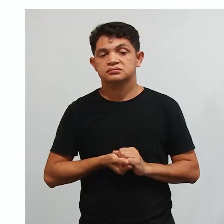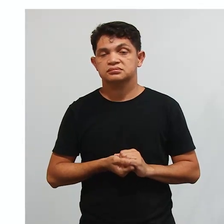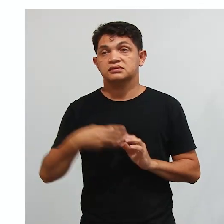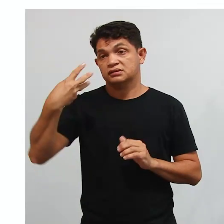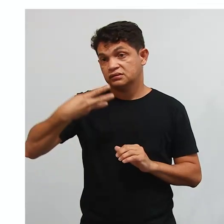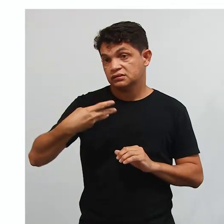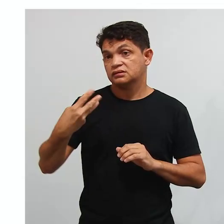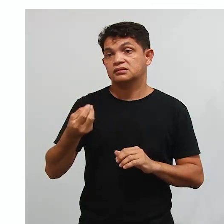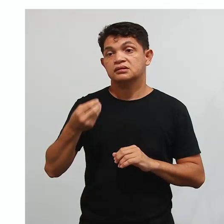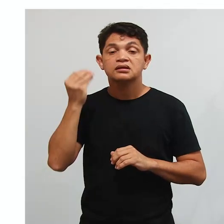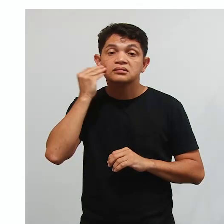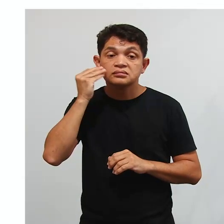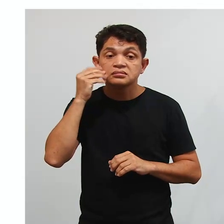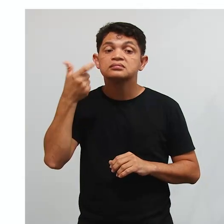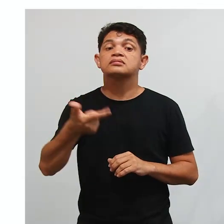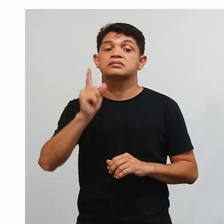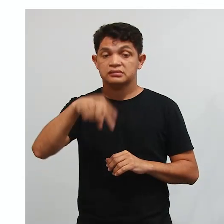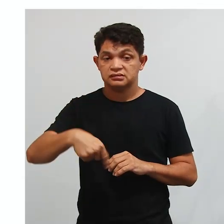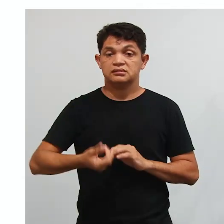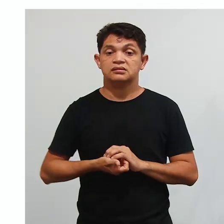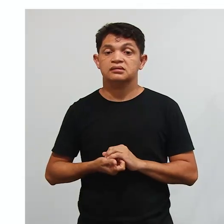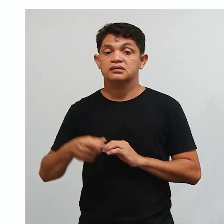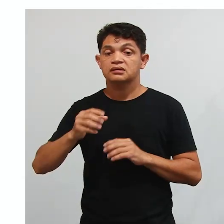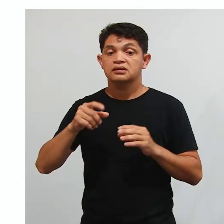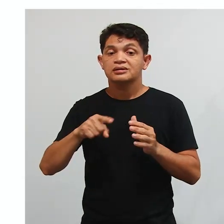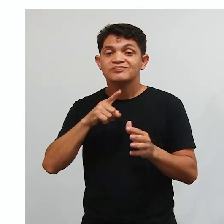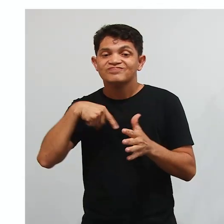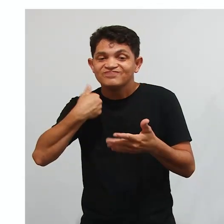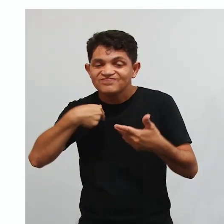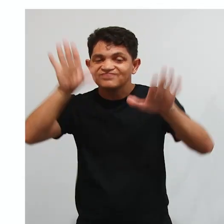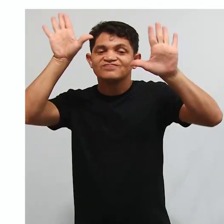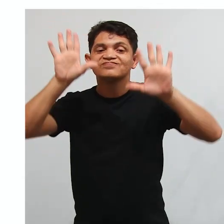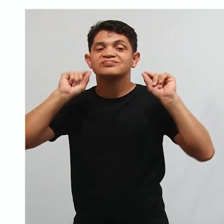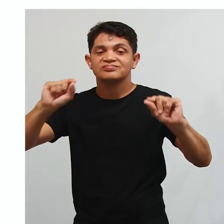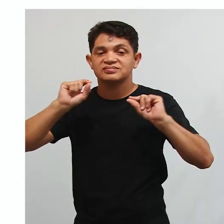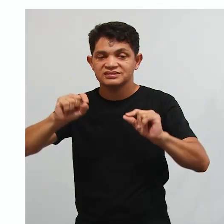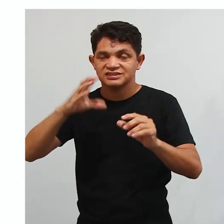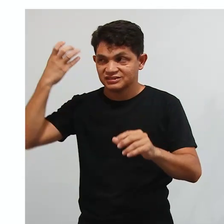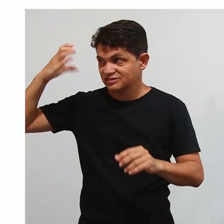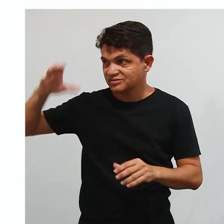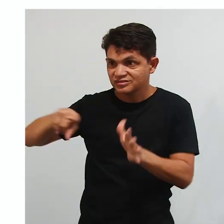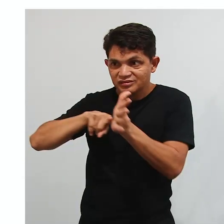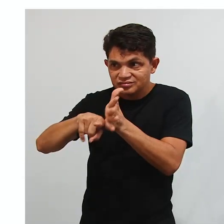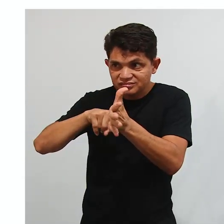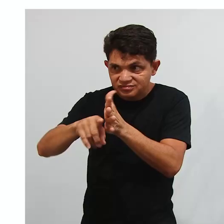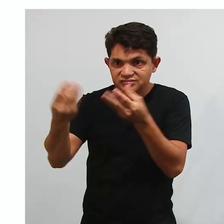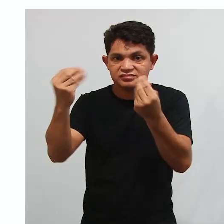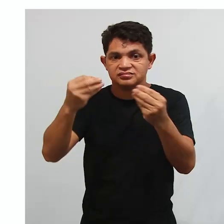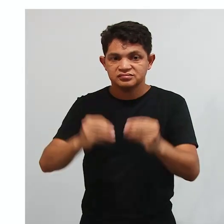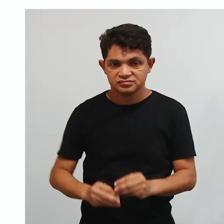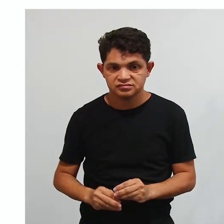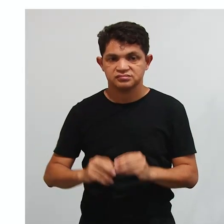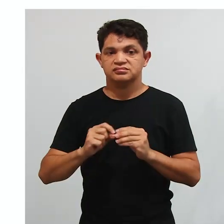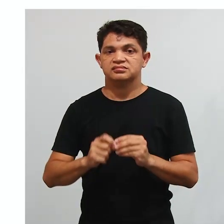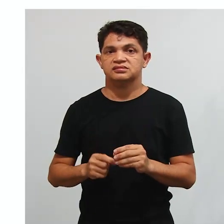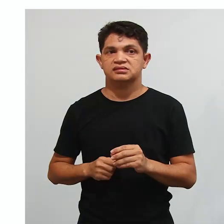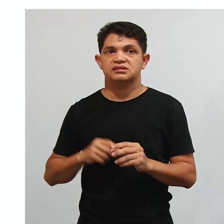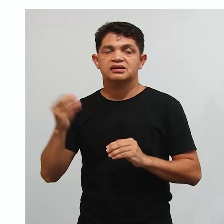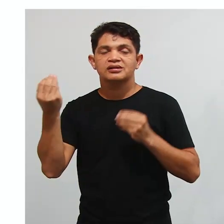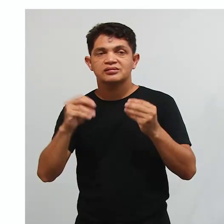né então experimental ele é o delineamento mais prestigiado nos meios científicos